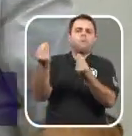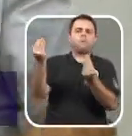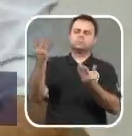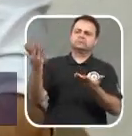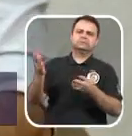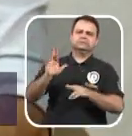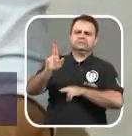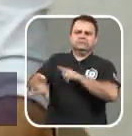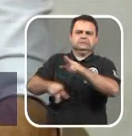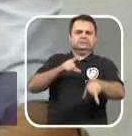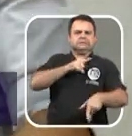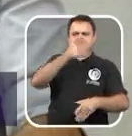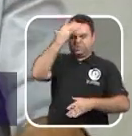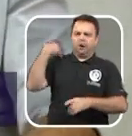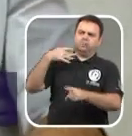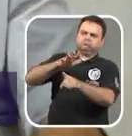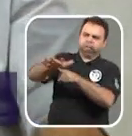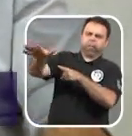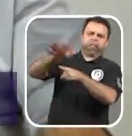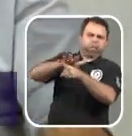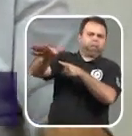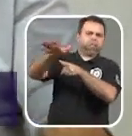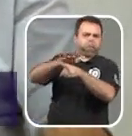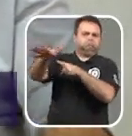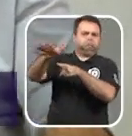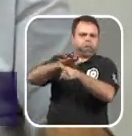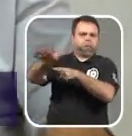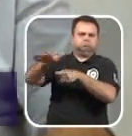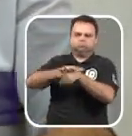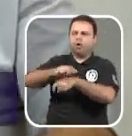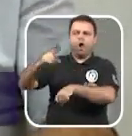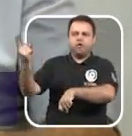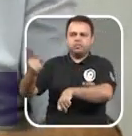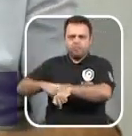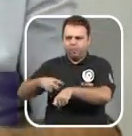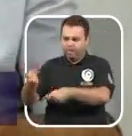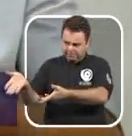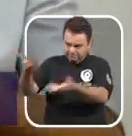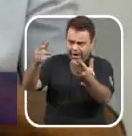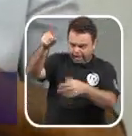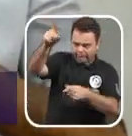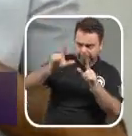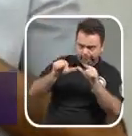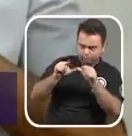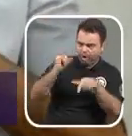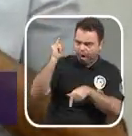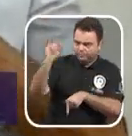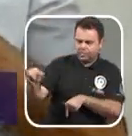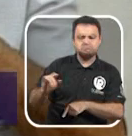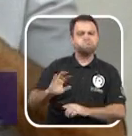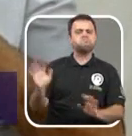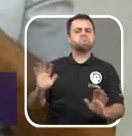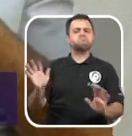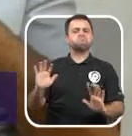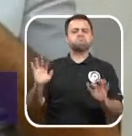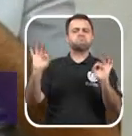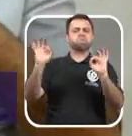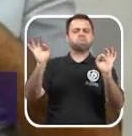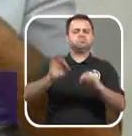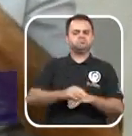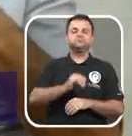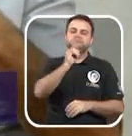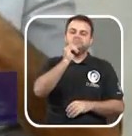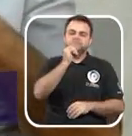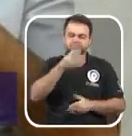amarrava, não fazia o encaminhamento. Como eles são referência, ele não fazia o encaminhamento automático para Bauru. E a pessoa que nasce com a